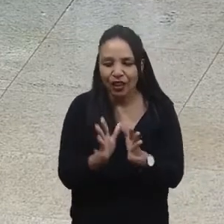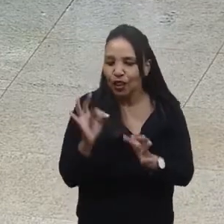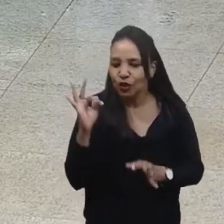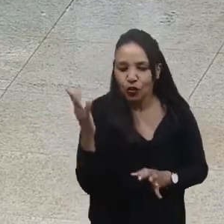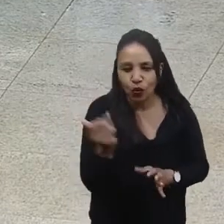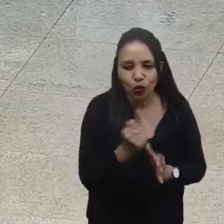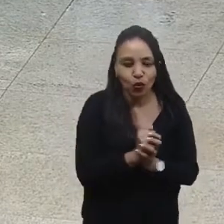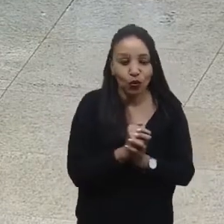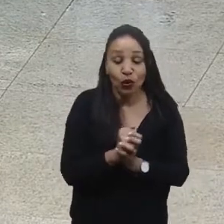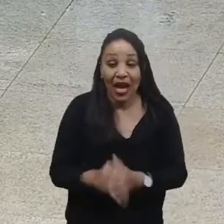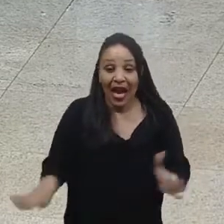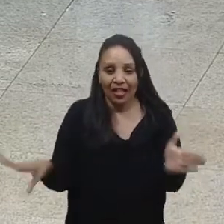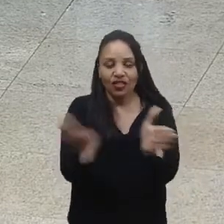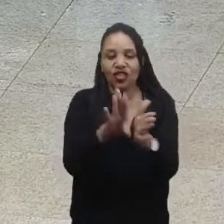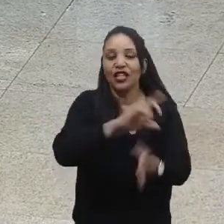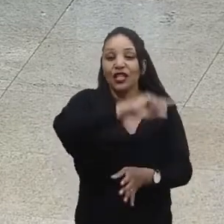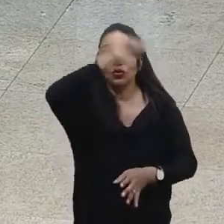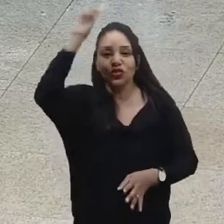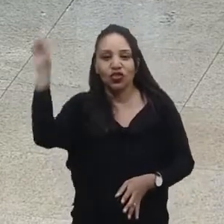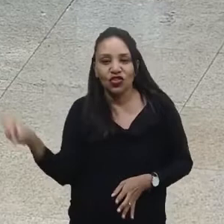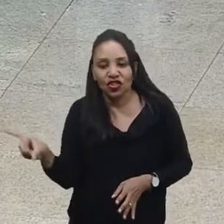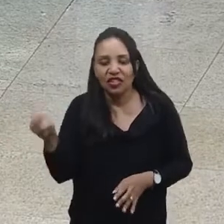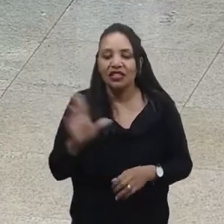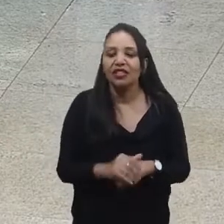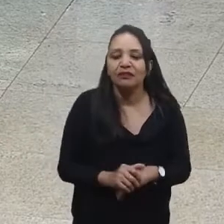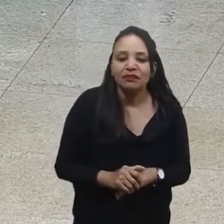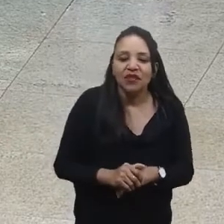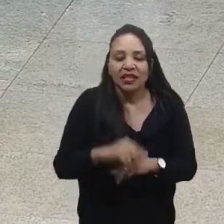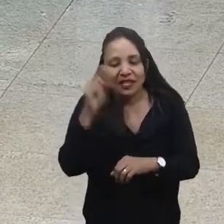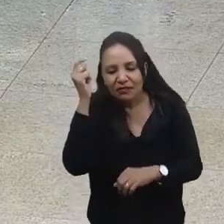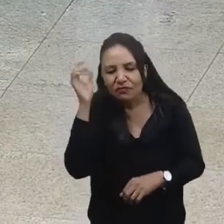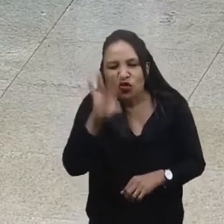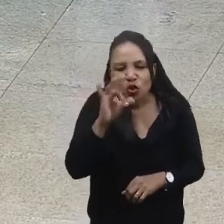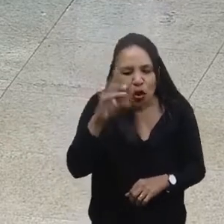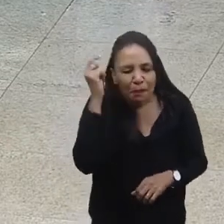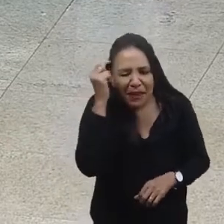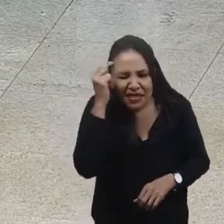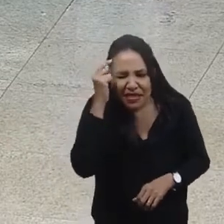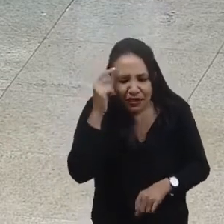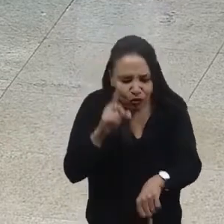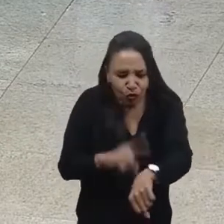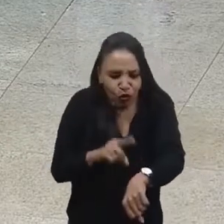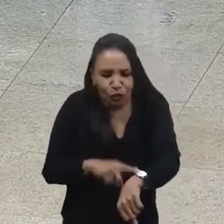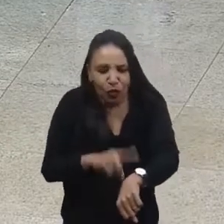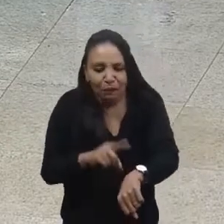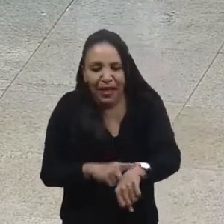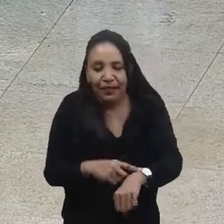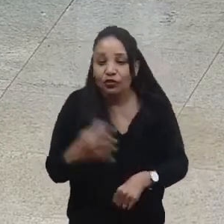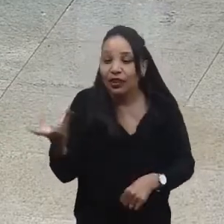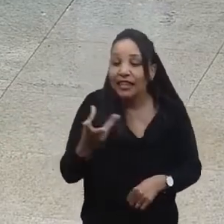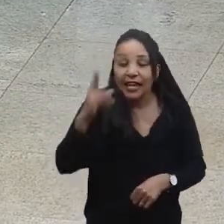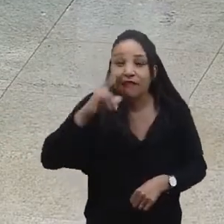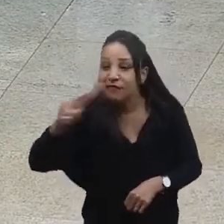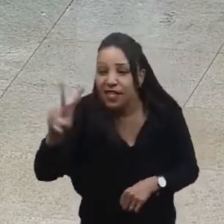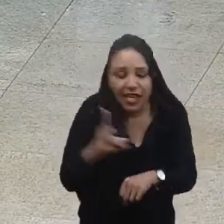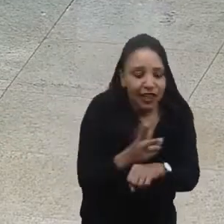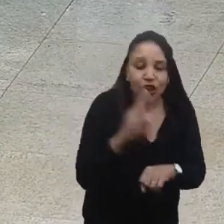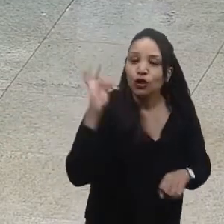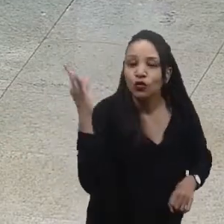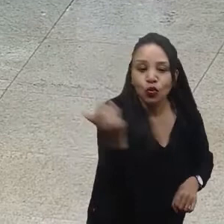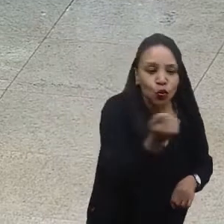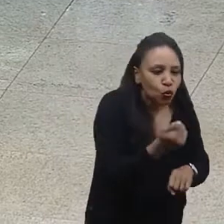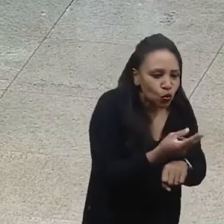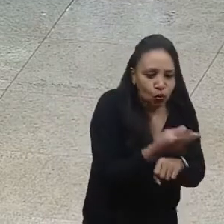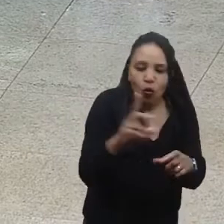intensidade todos os momentos todos os instantes dessa viagem você quer ver tudo tirar fotografias para